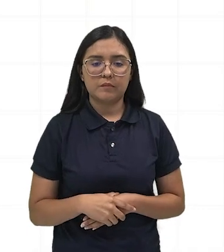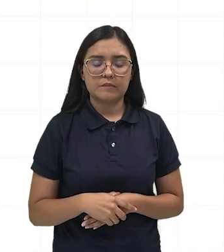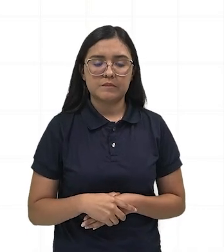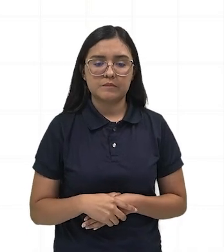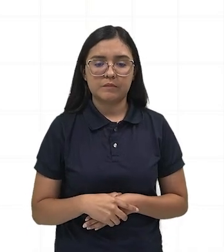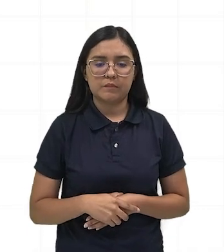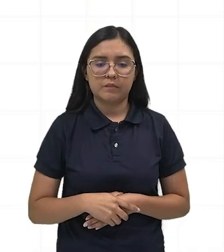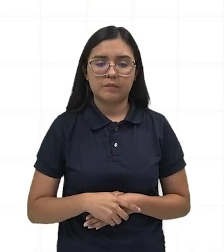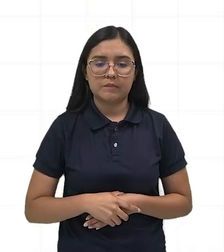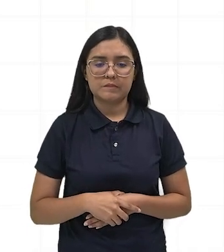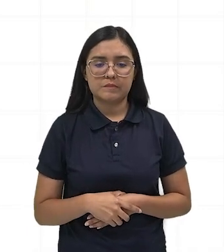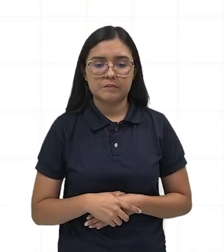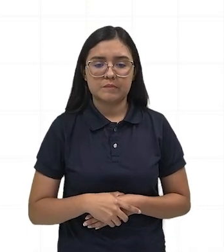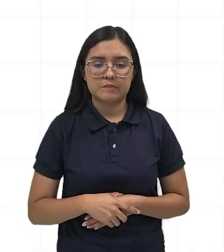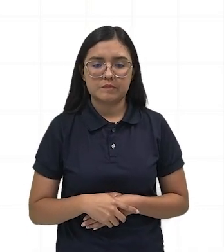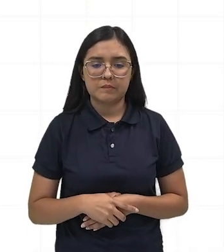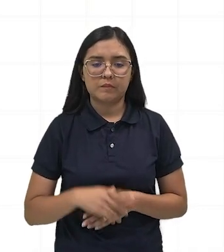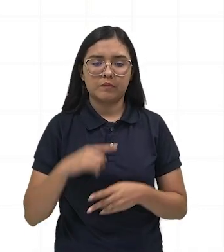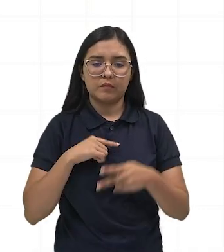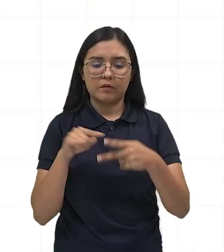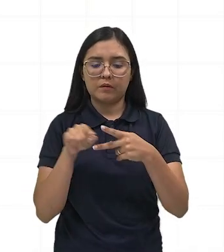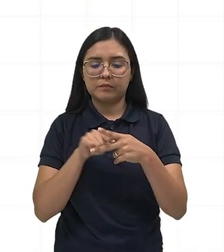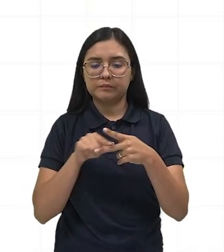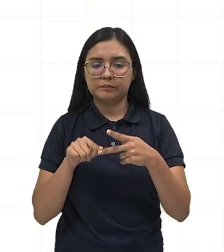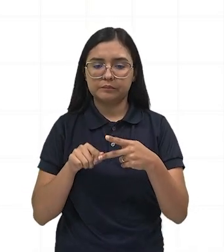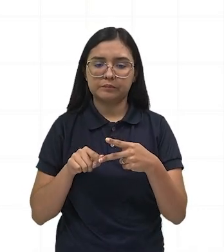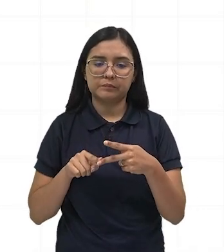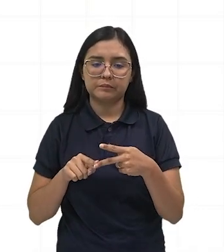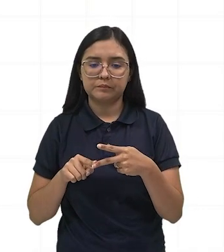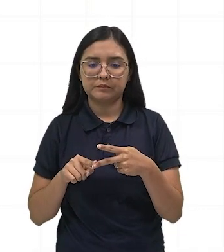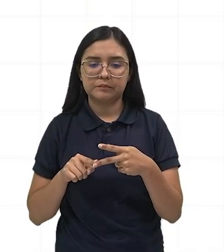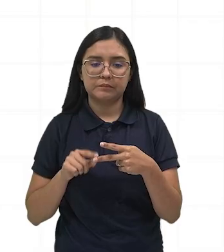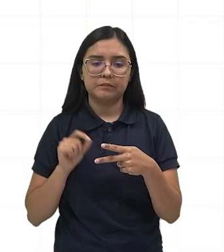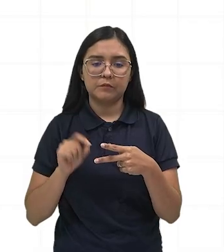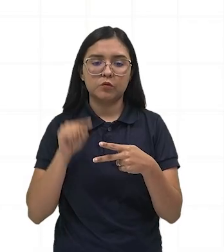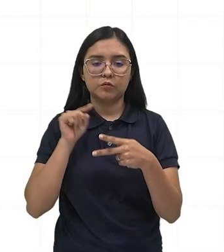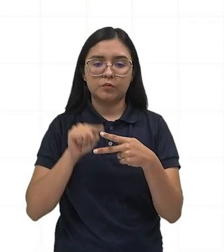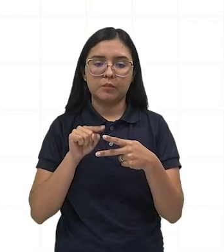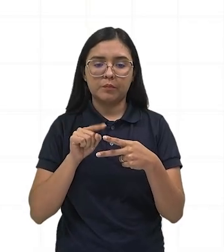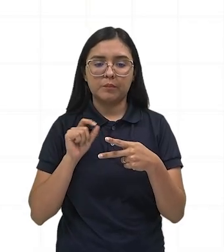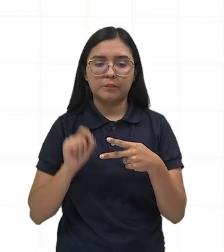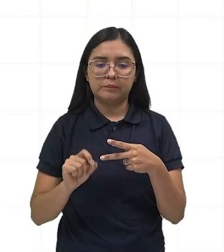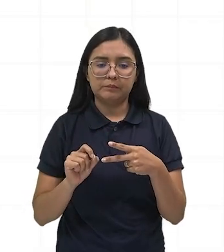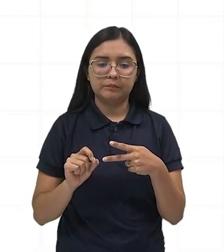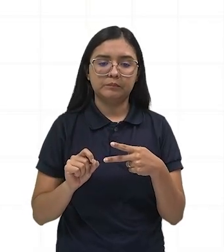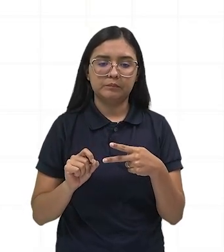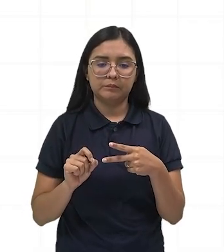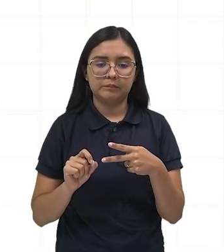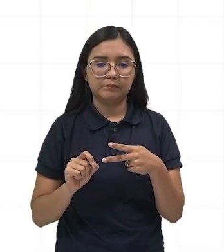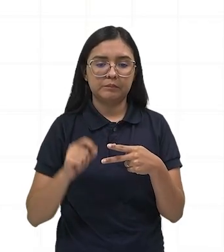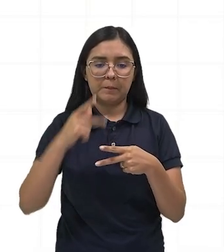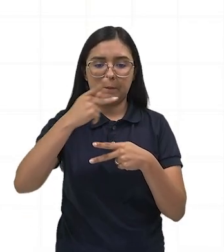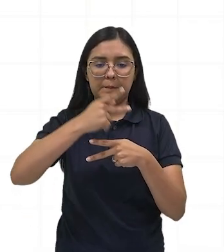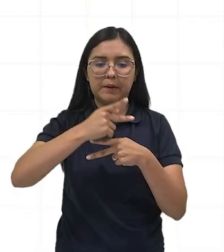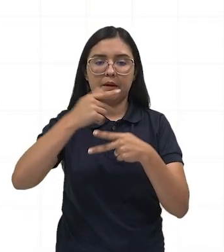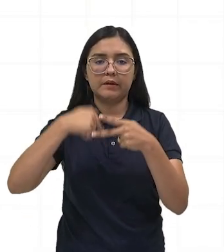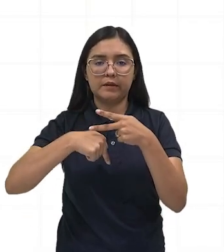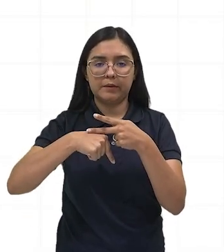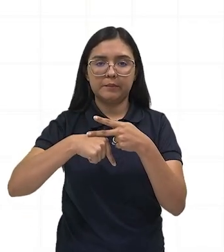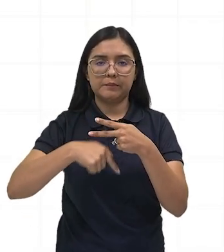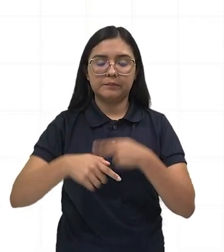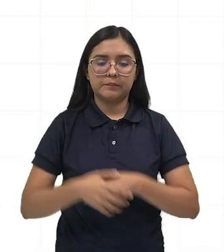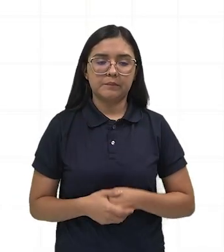os lados dos ângulos os pontos, os lados do ângulo, os pontos P e